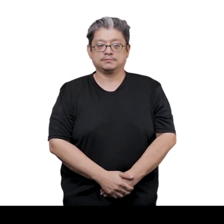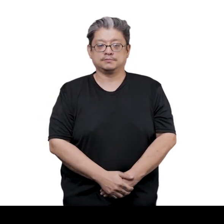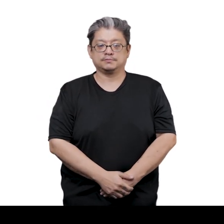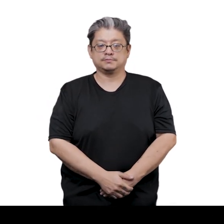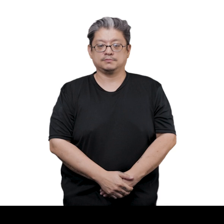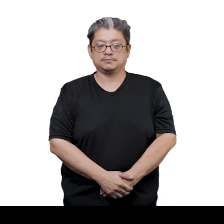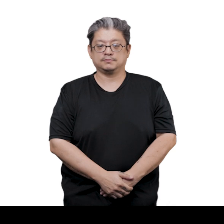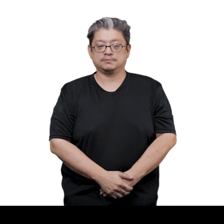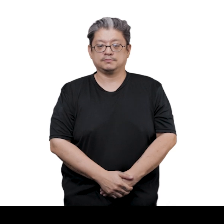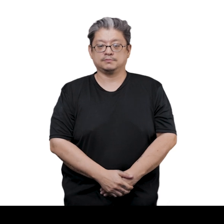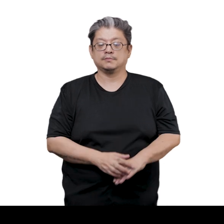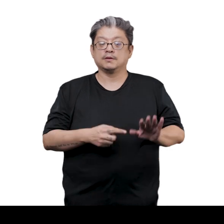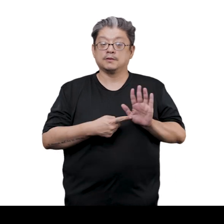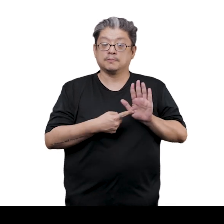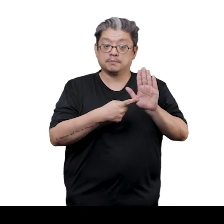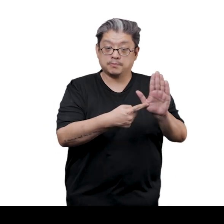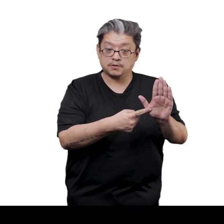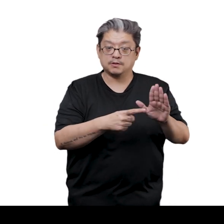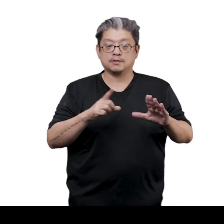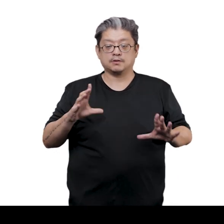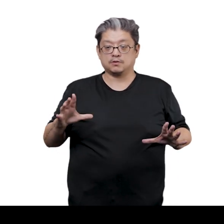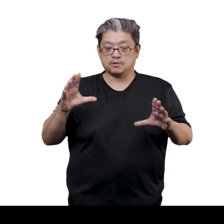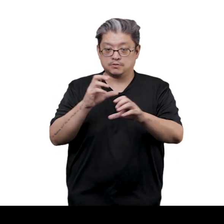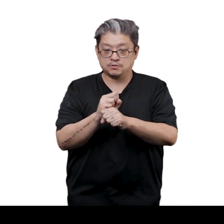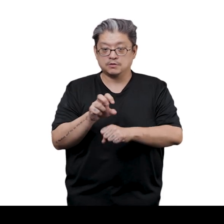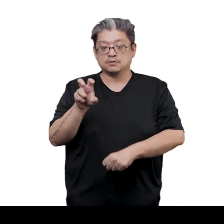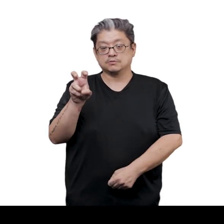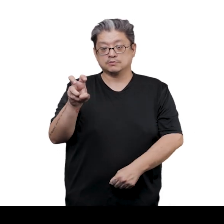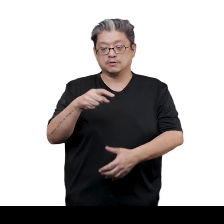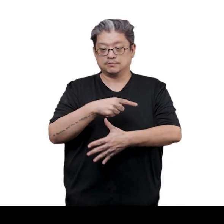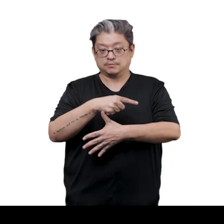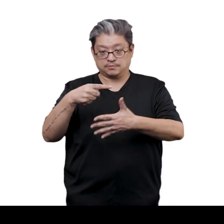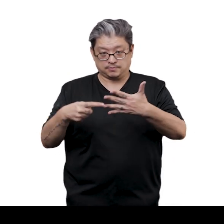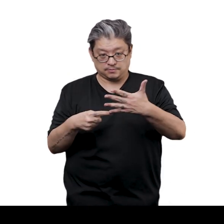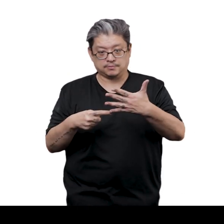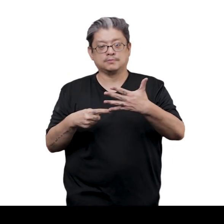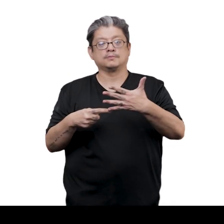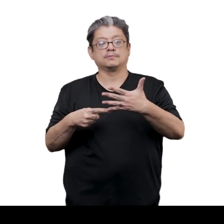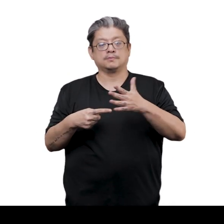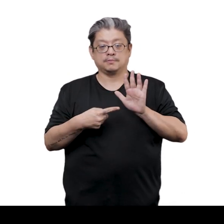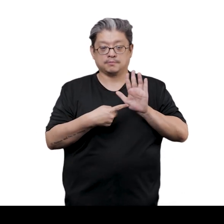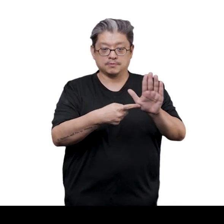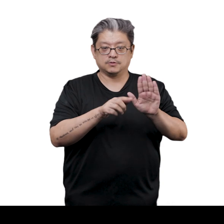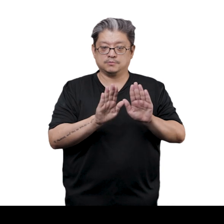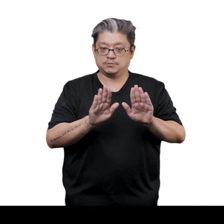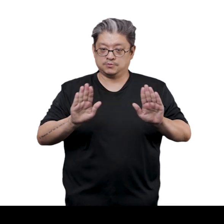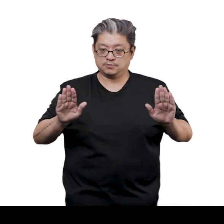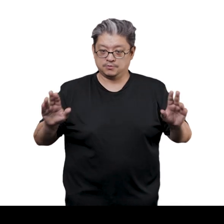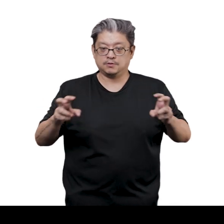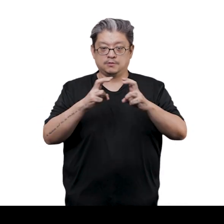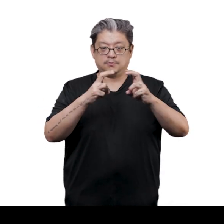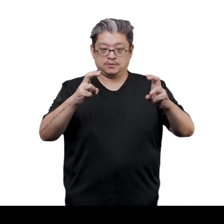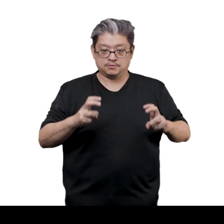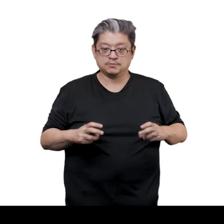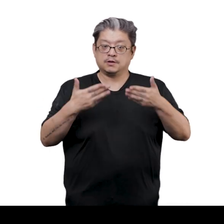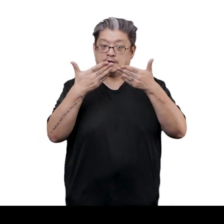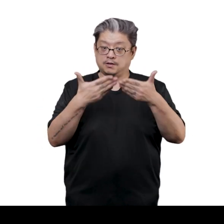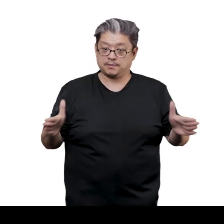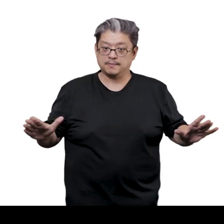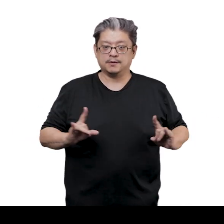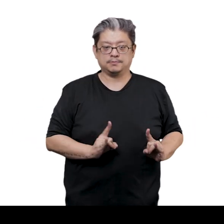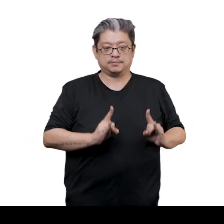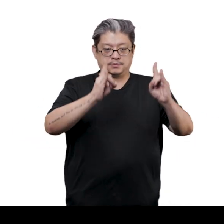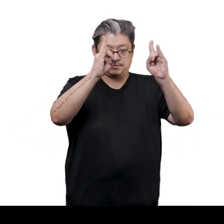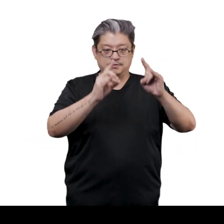integra o conjunto de 5 ensaios sobre o MASP, exposições que inauguram o edifício Pietro Maria Bardi e ocupam